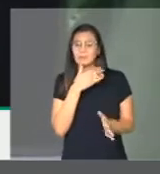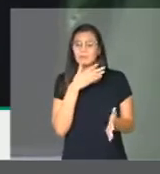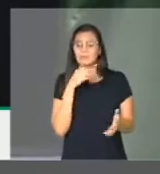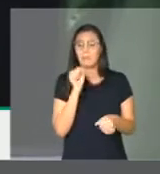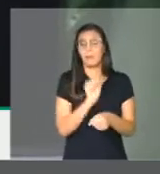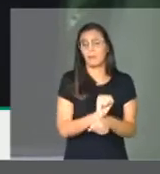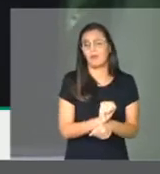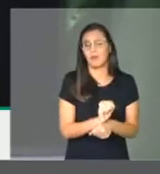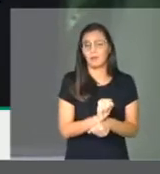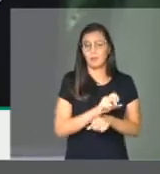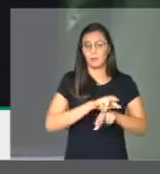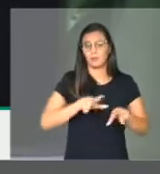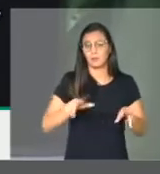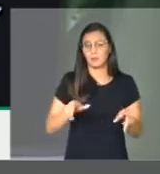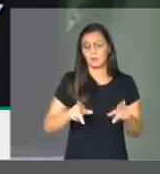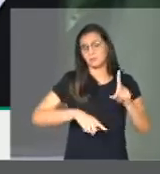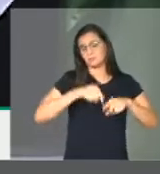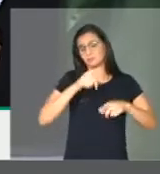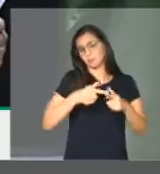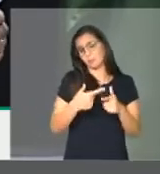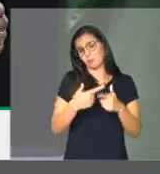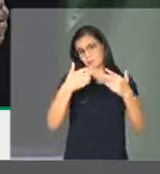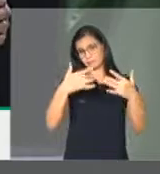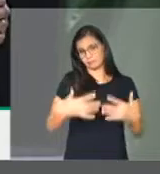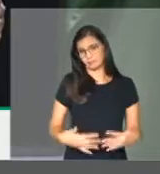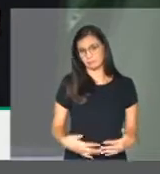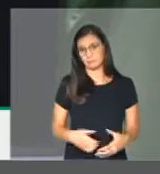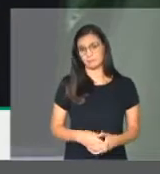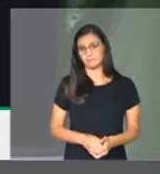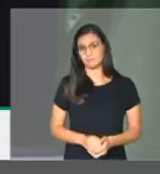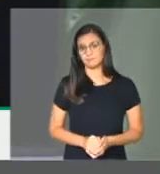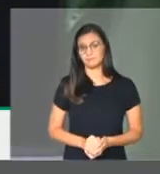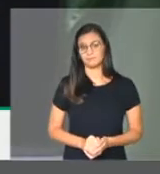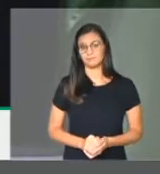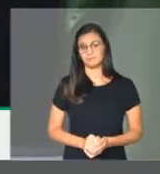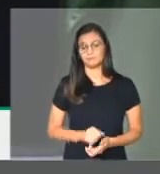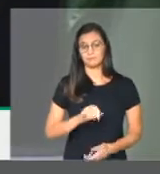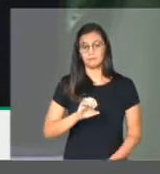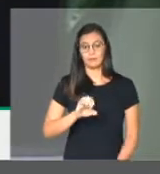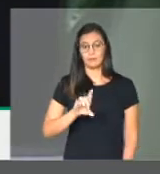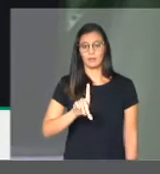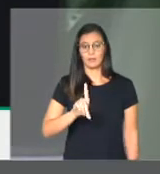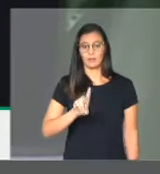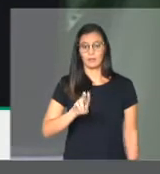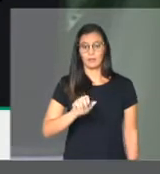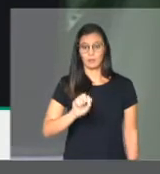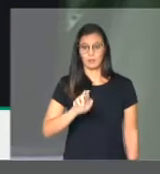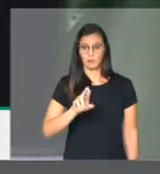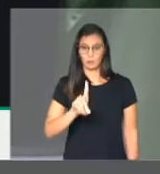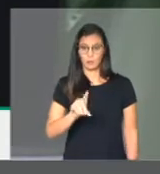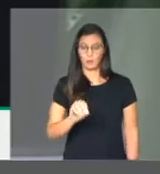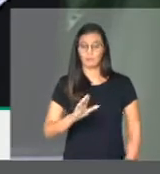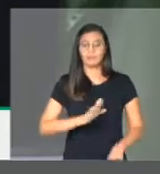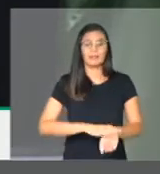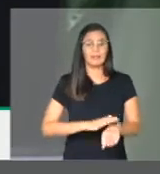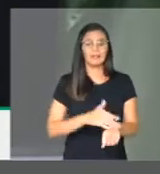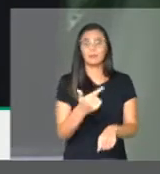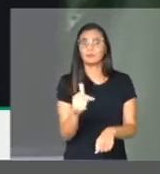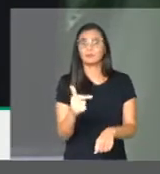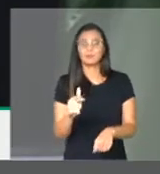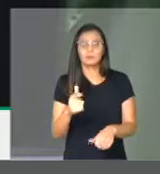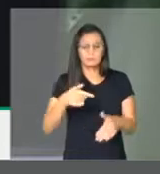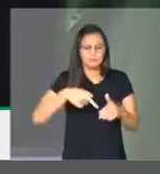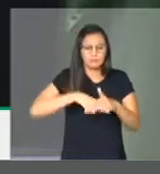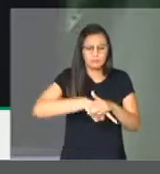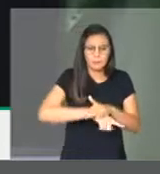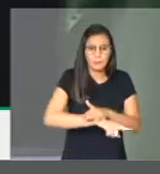por muitos e distintos motivos. Tristes trópicos. Eduardo Campos não teve tempo de apresentar e